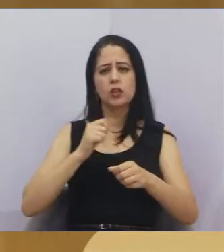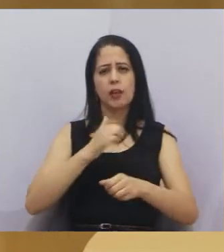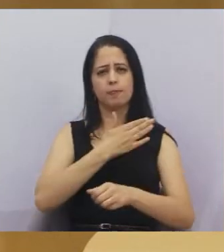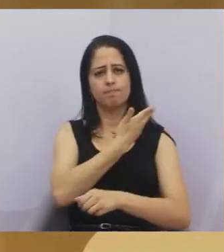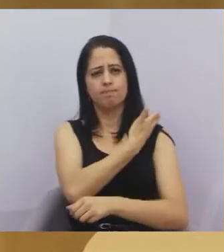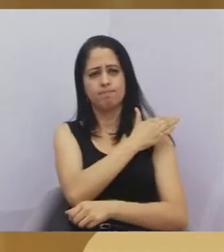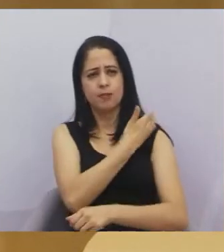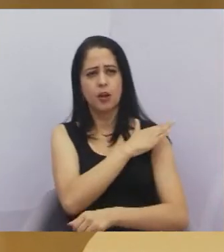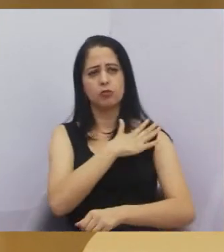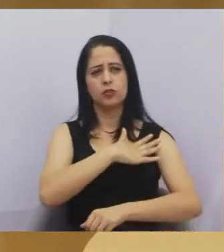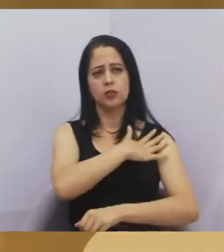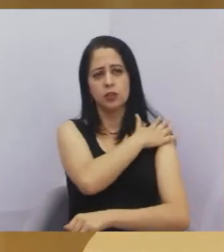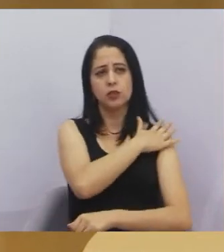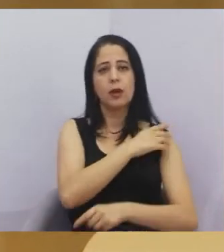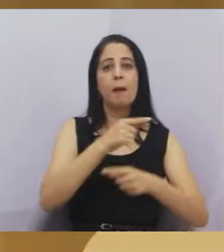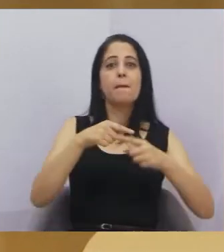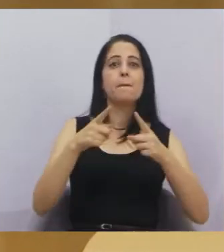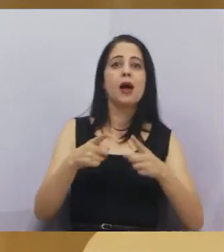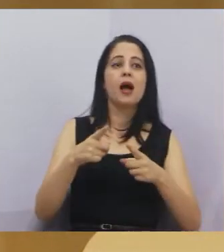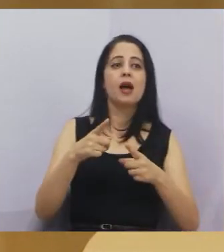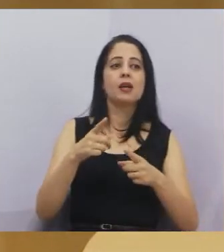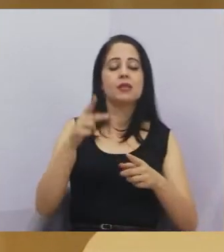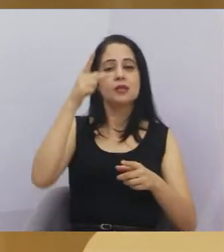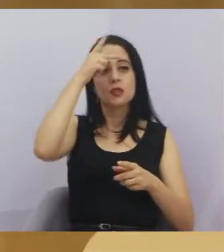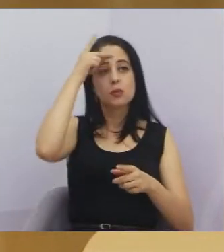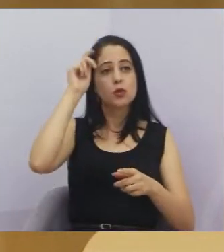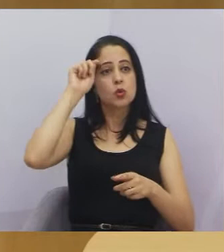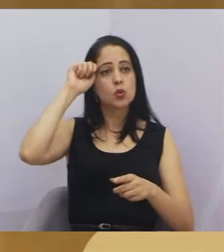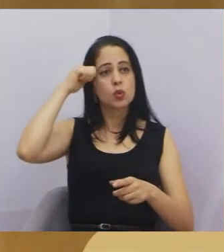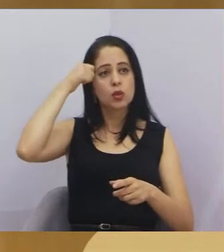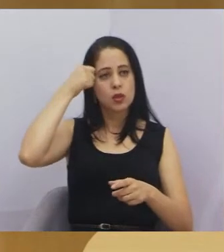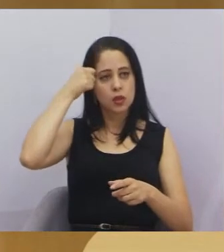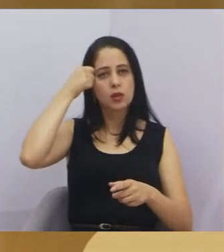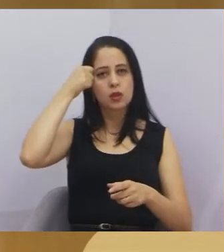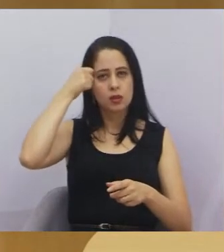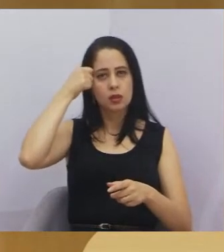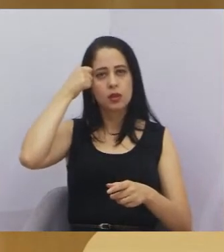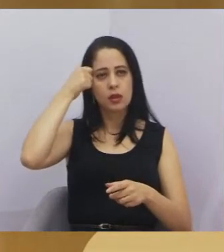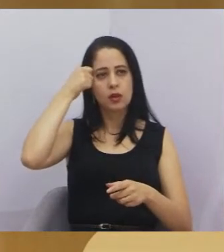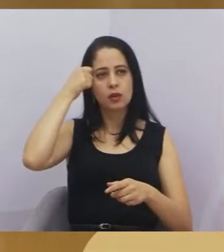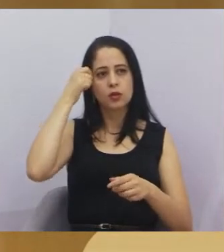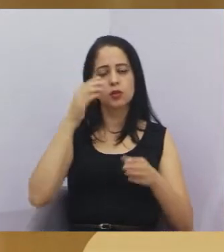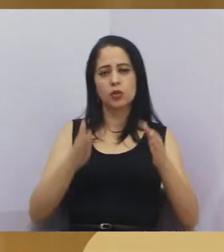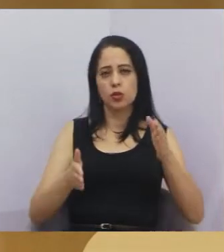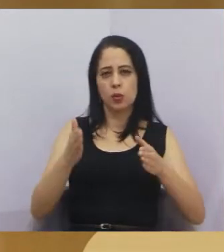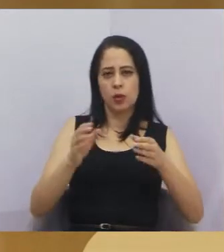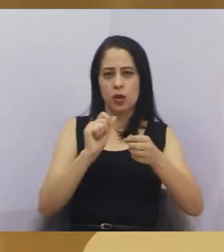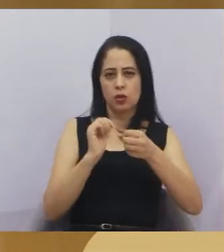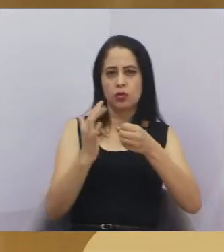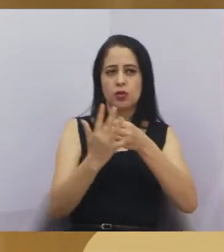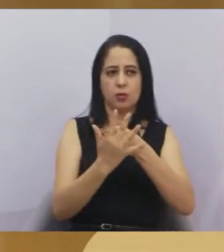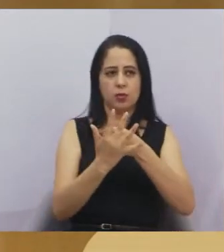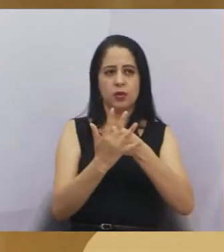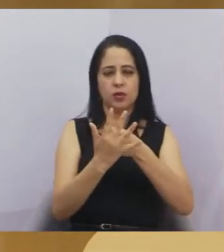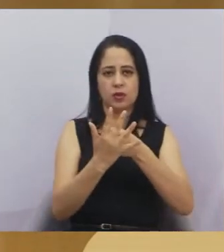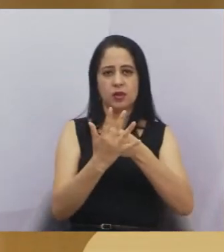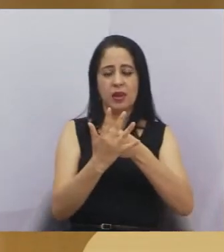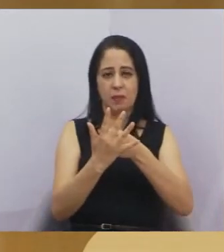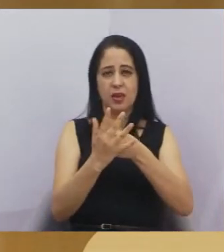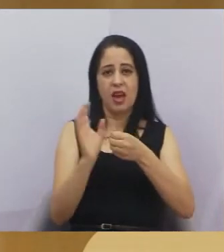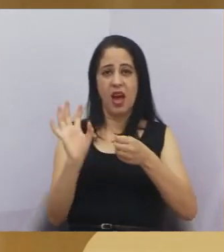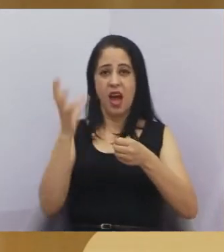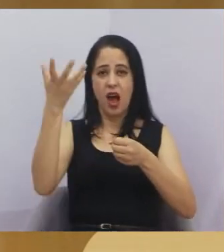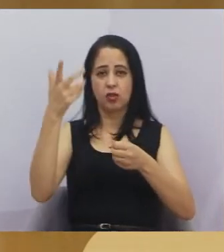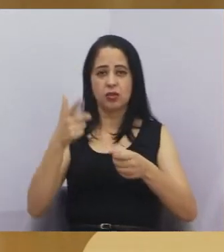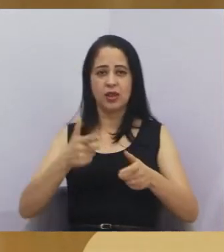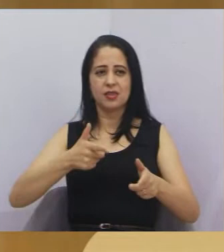sociais. Porém, os negros seguiram, mesmo em meio à pandemia, como os maiores alvos de assassinatos,